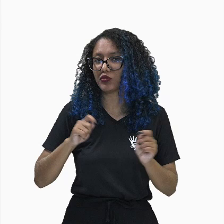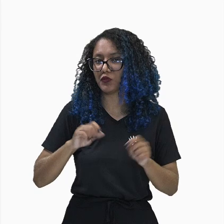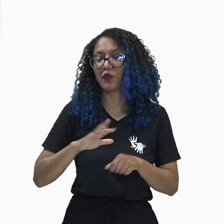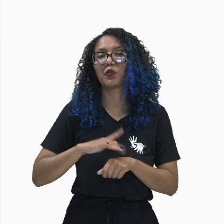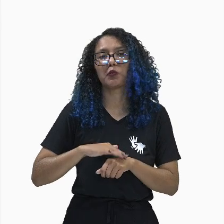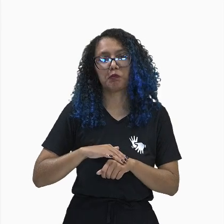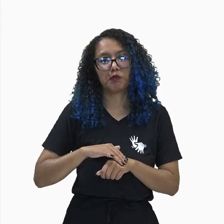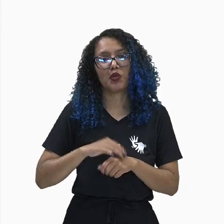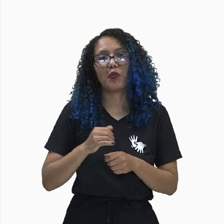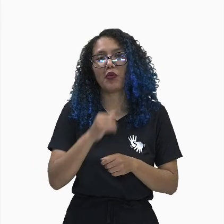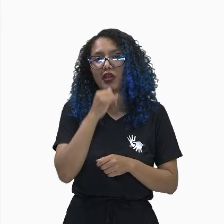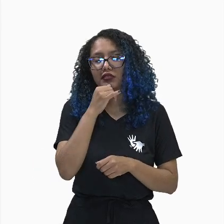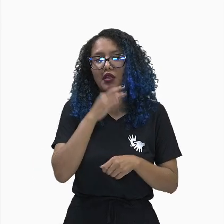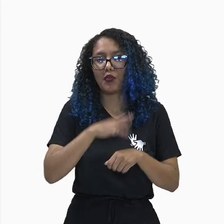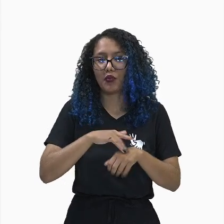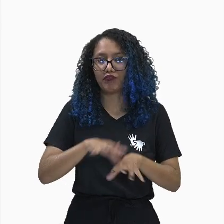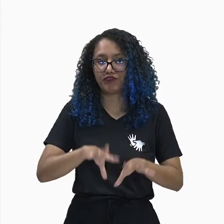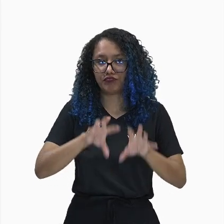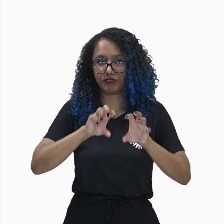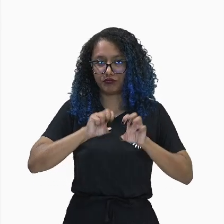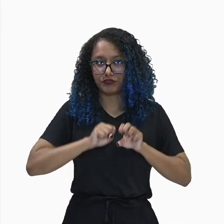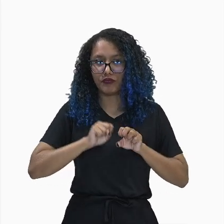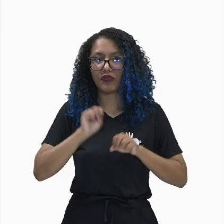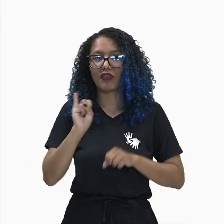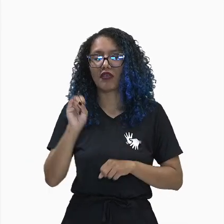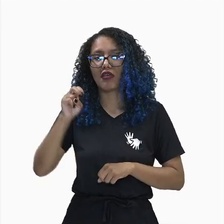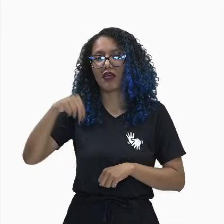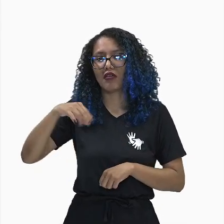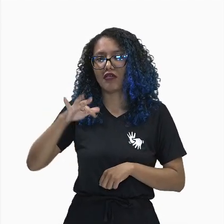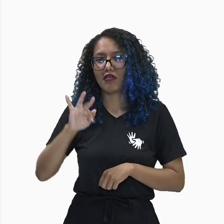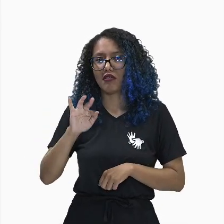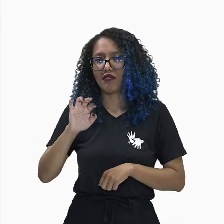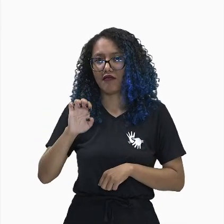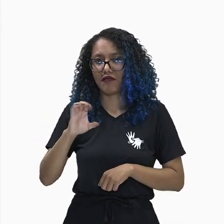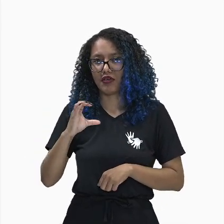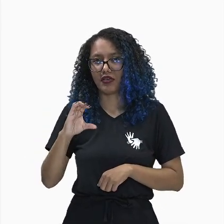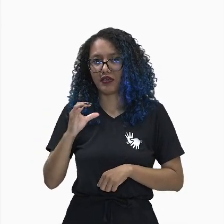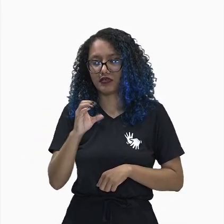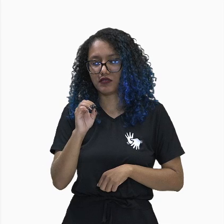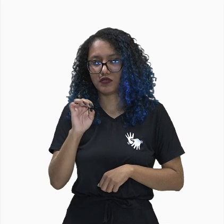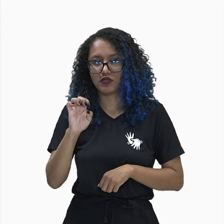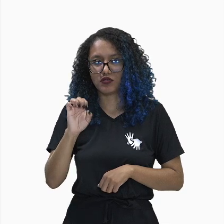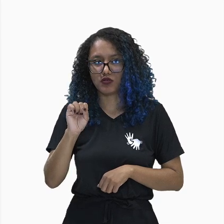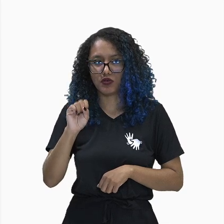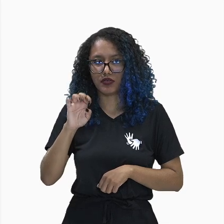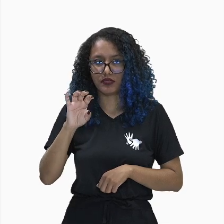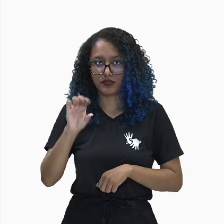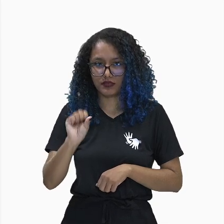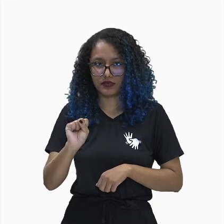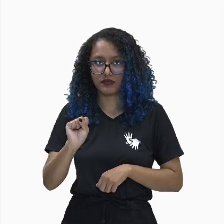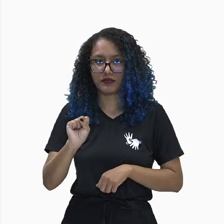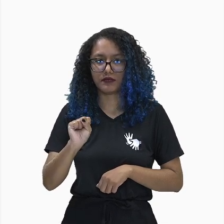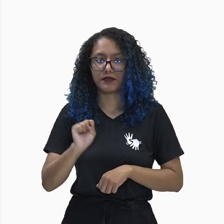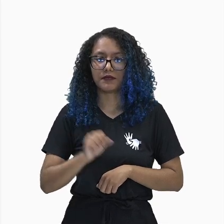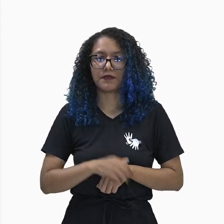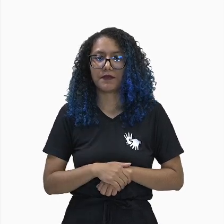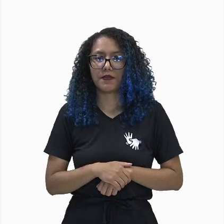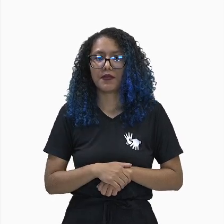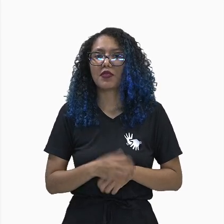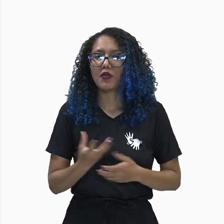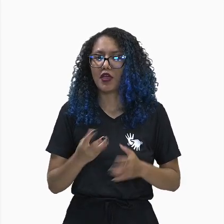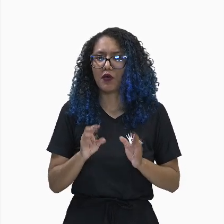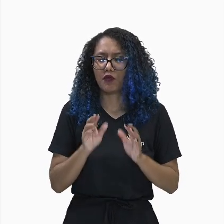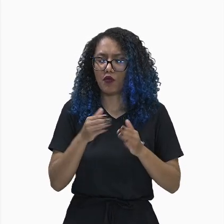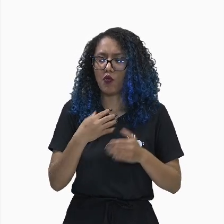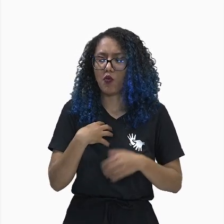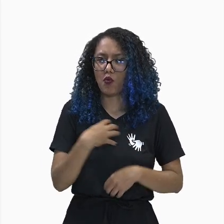Então, infecções. Muitas infecções acometem alguns órgãos do sistema respiratório. As